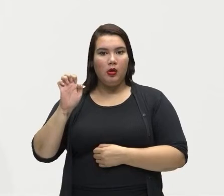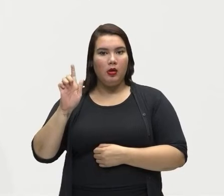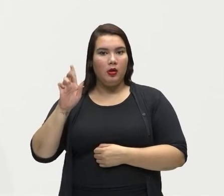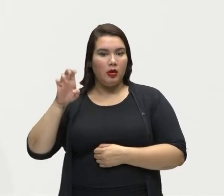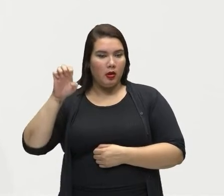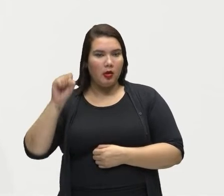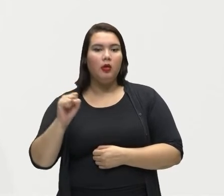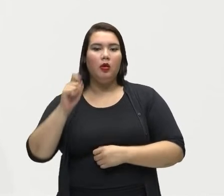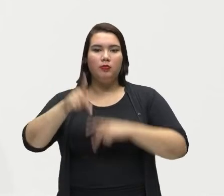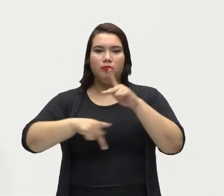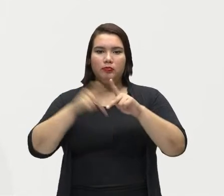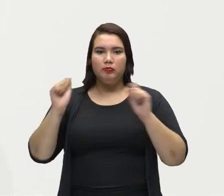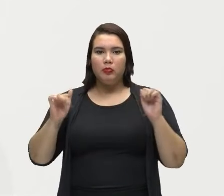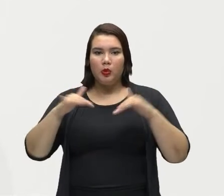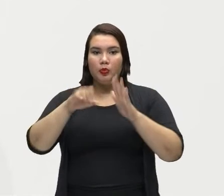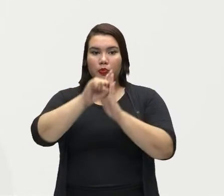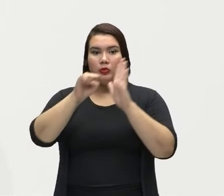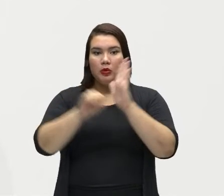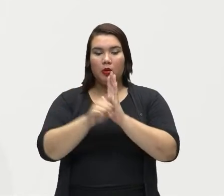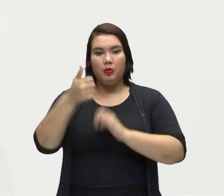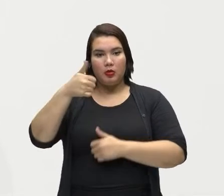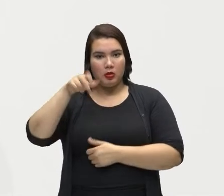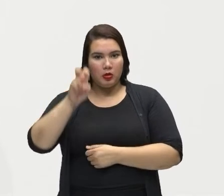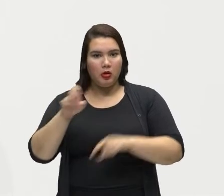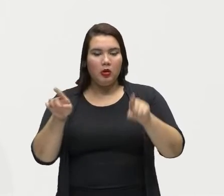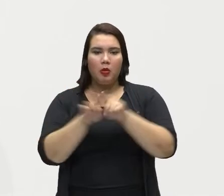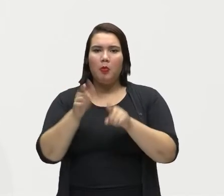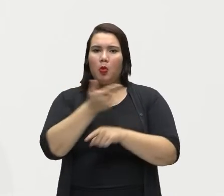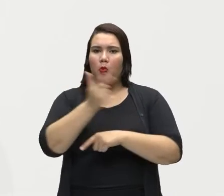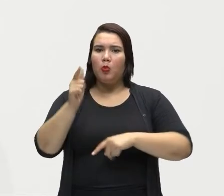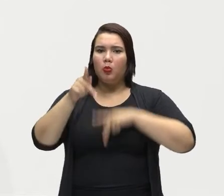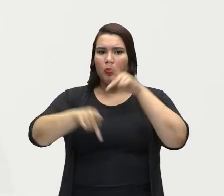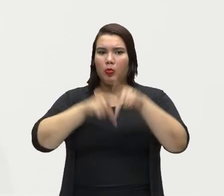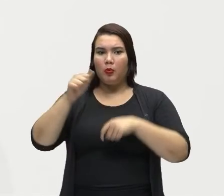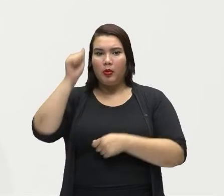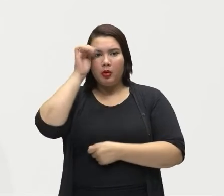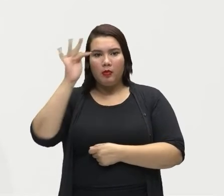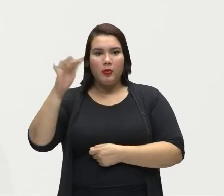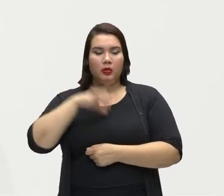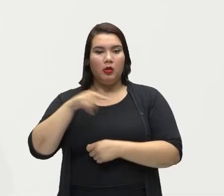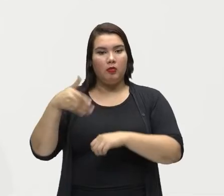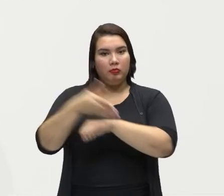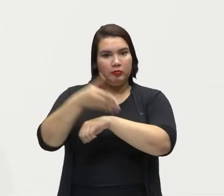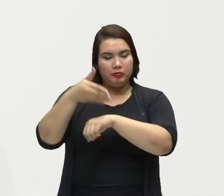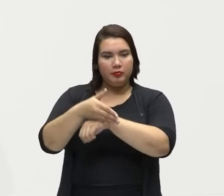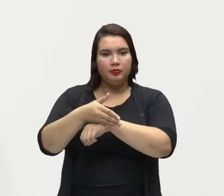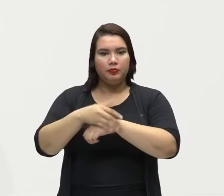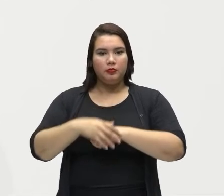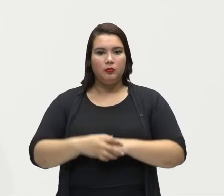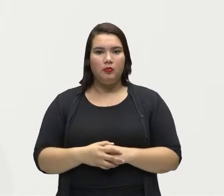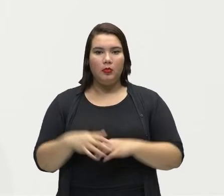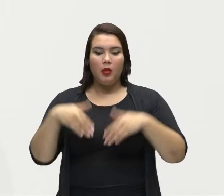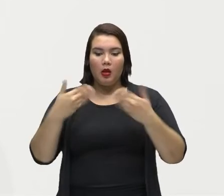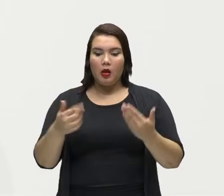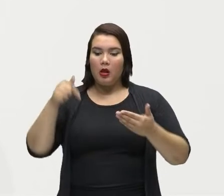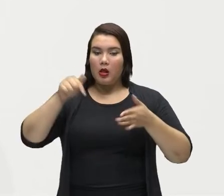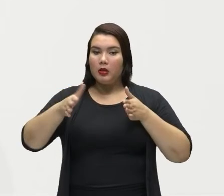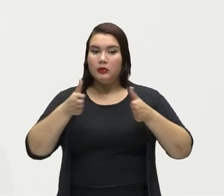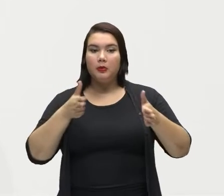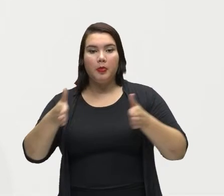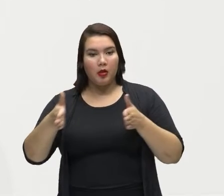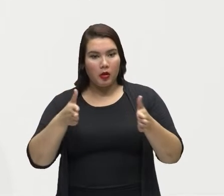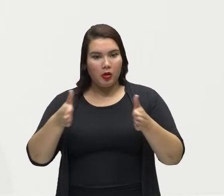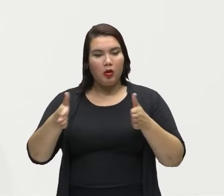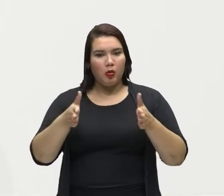XV pelos songais, um povo africano, até então dominado por Mali. E foi justamente nesse mesmo período,